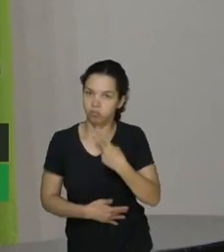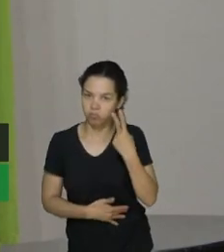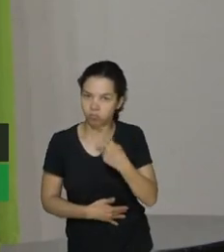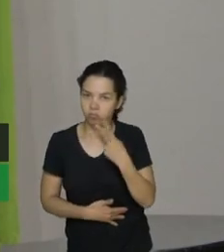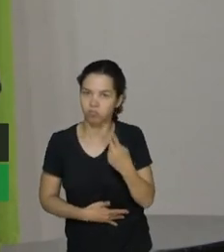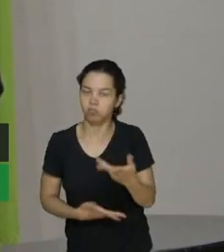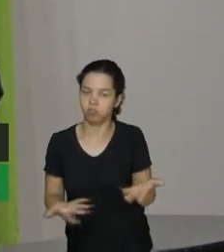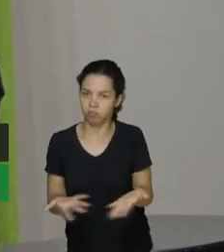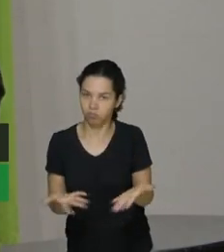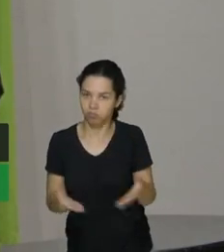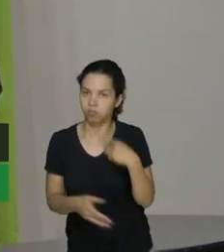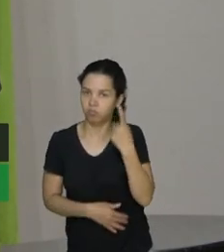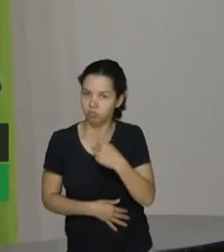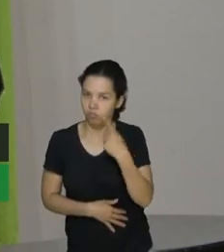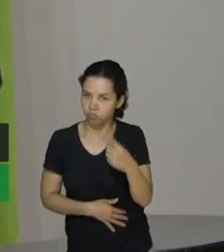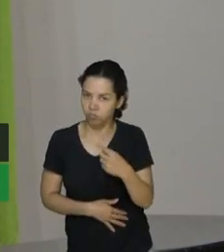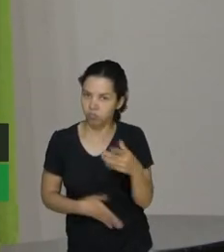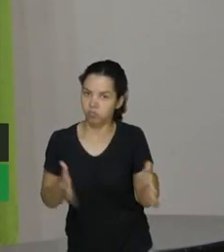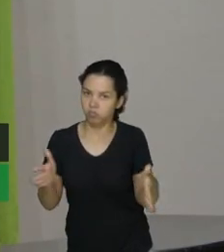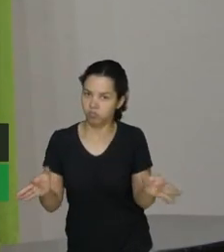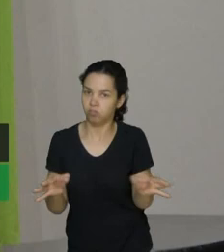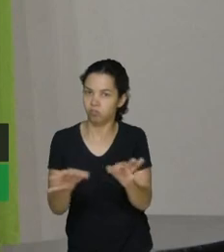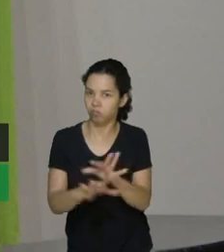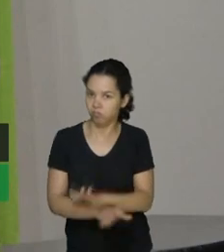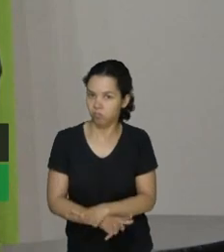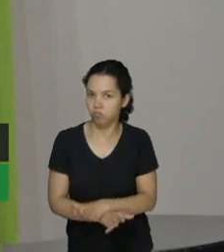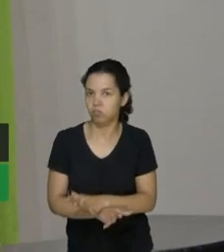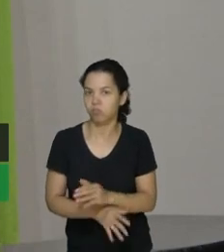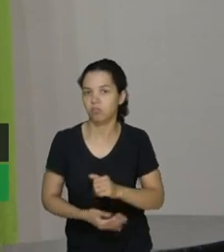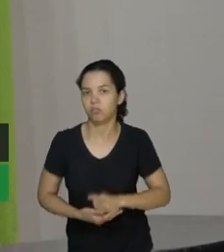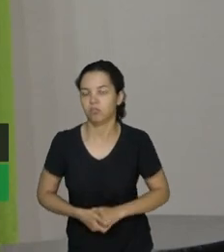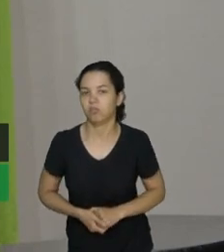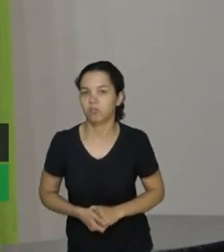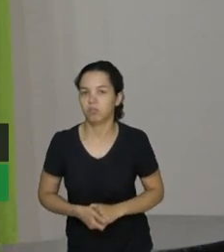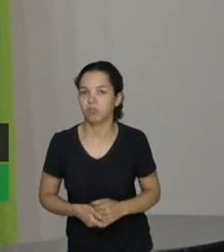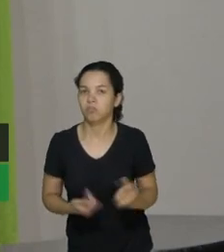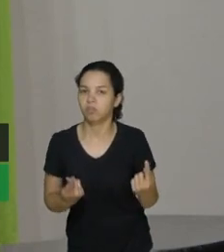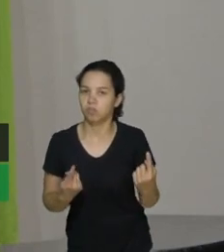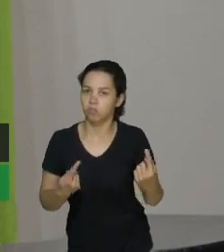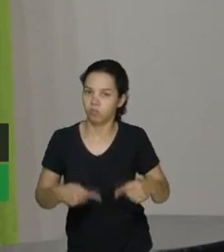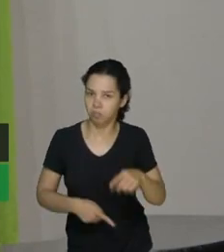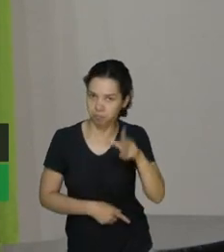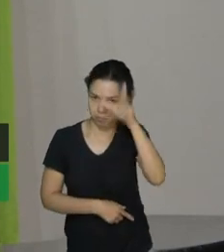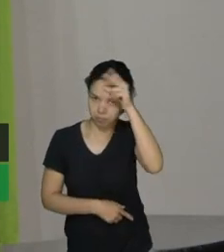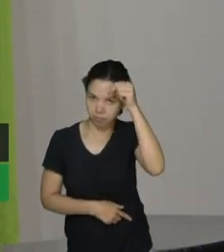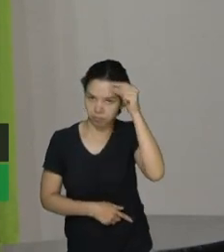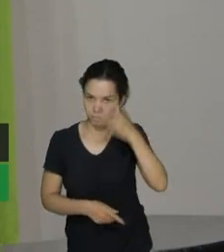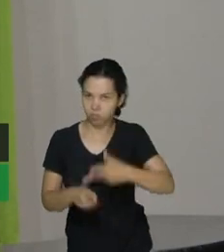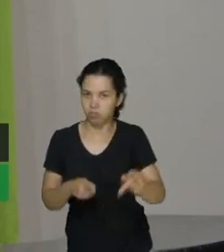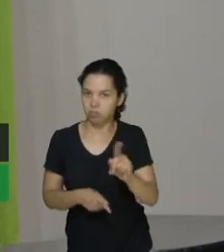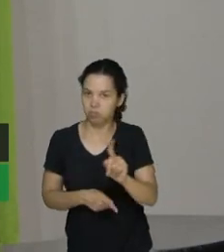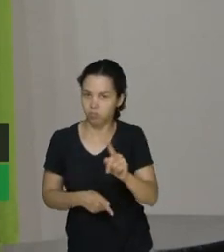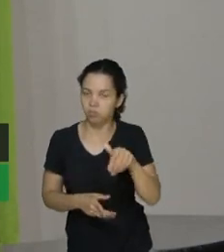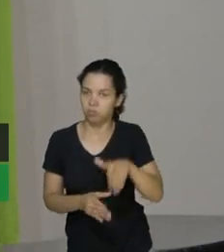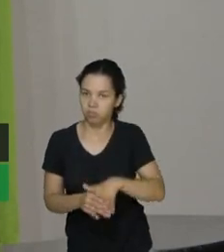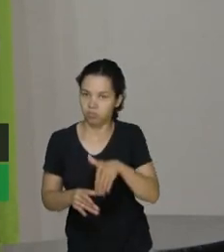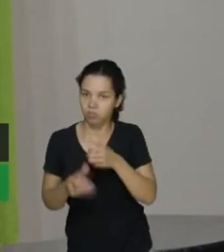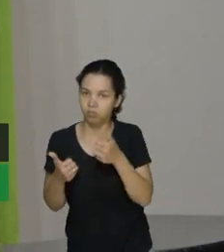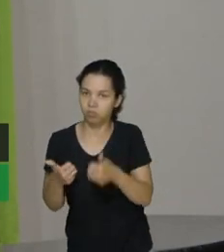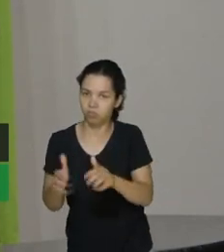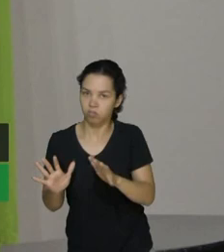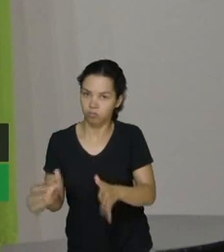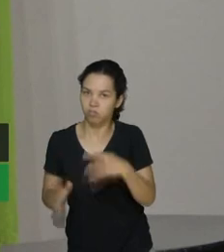encerrando o ciclo de deputado estadual, concorri já a prefeito, não ganhei, mas fiz uma boa votação, a